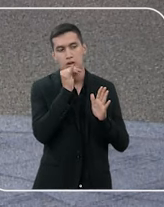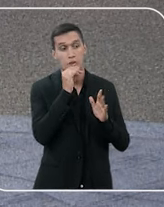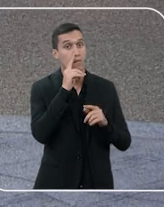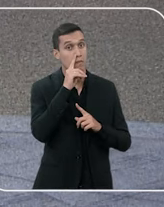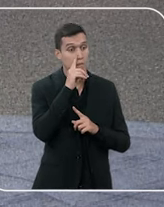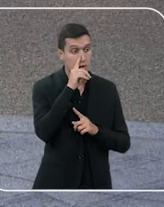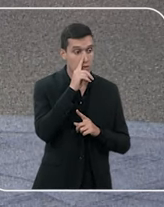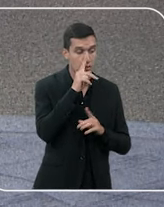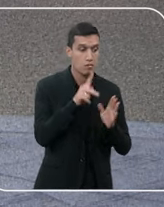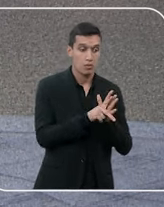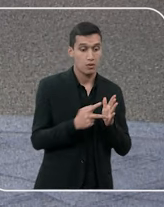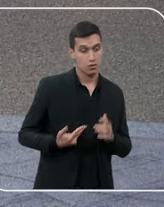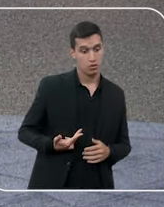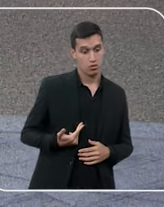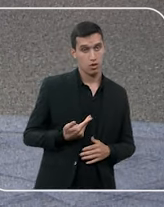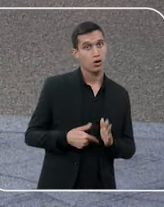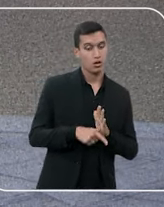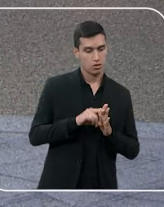médico hospitalar.